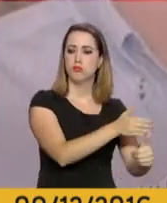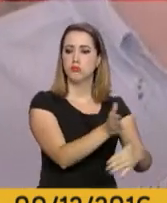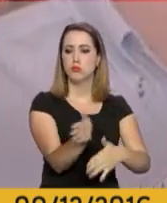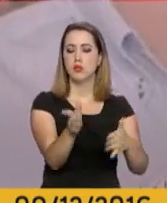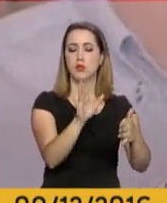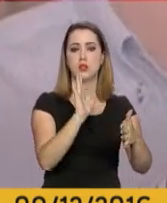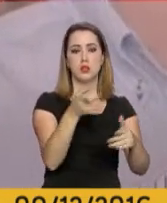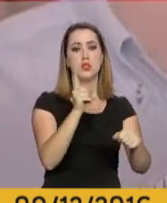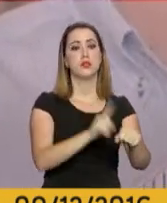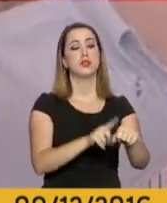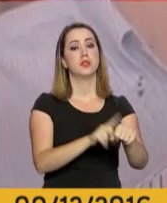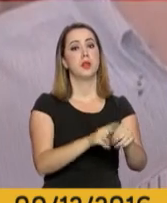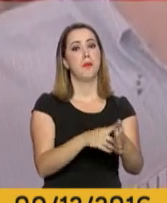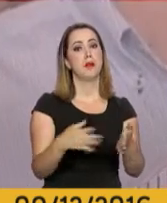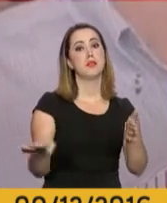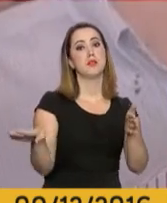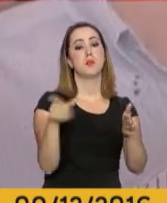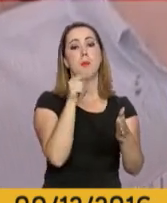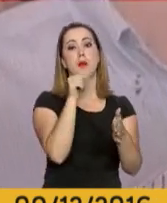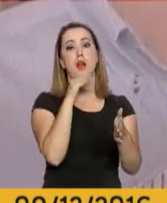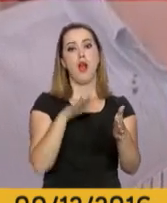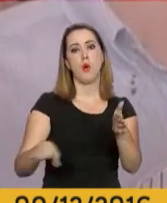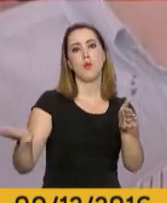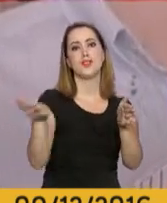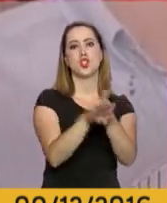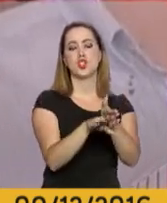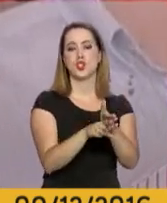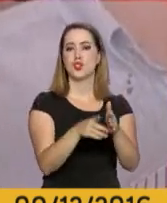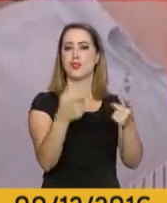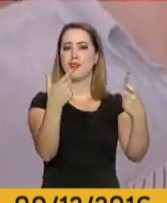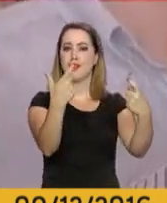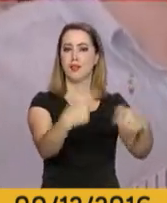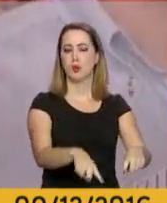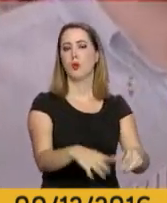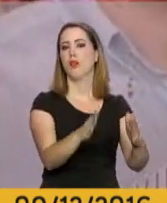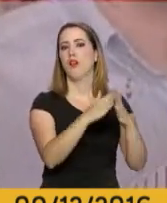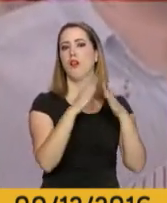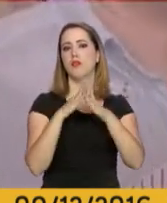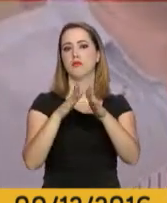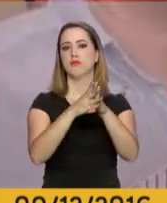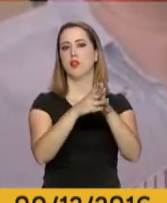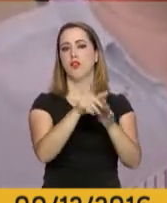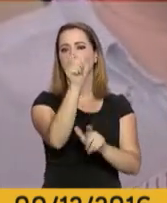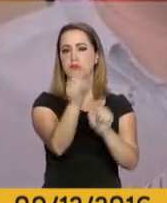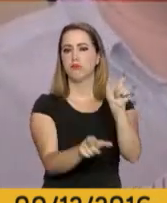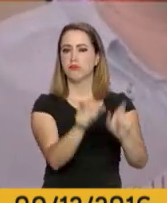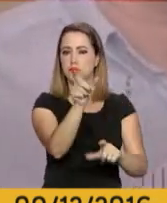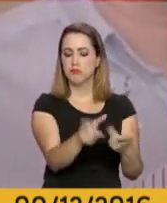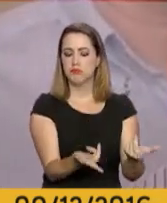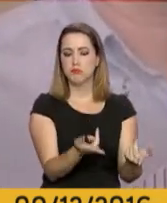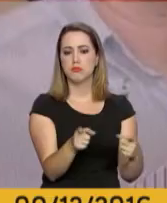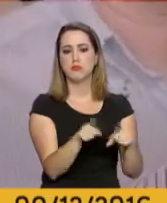já existe um prazo ua chegar na das pessoas porque isso realmente